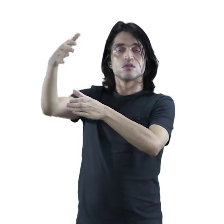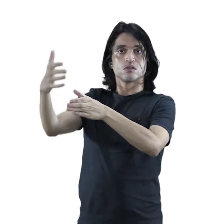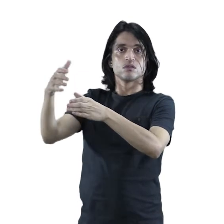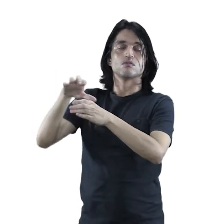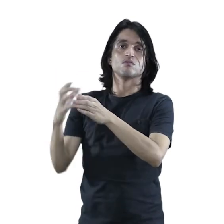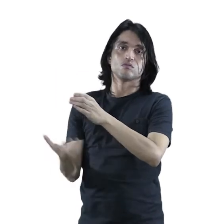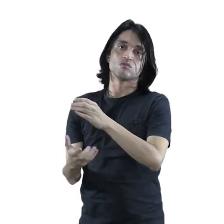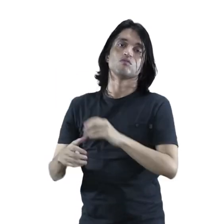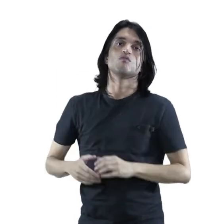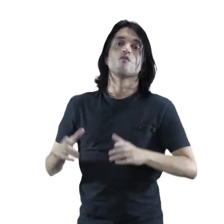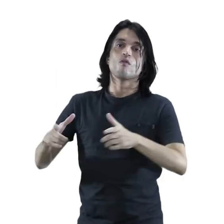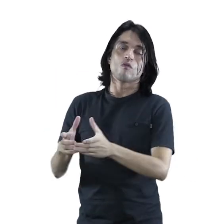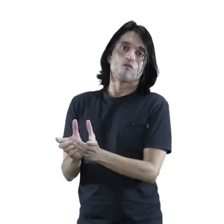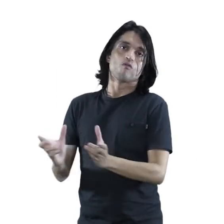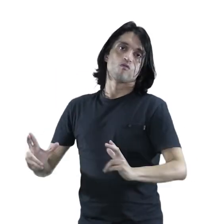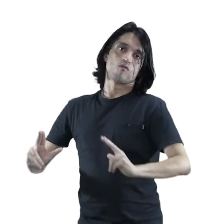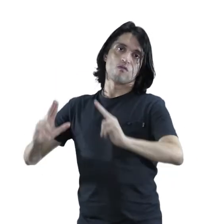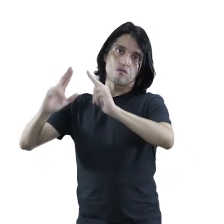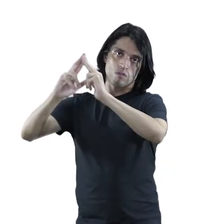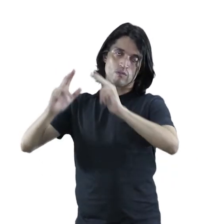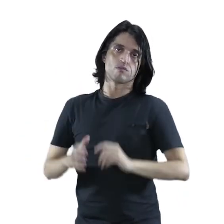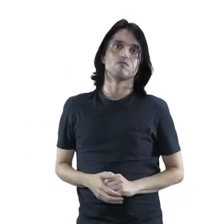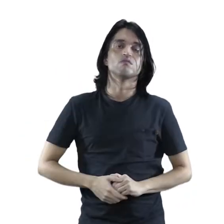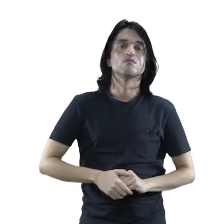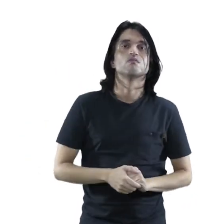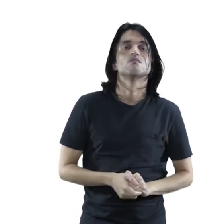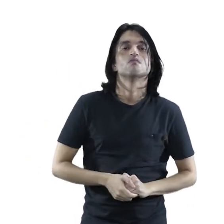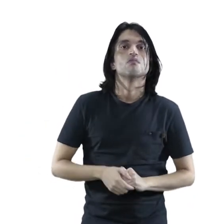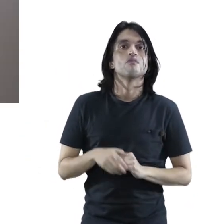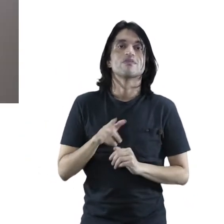exemplos são esfera, cilindro e cone.